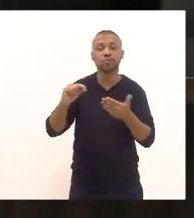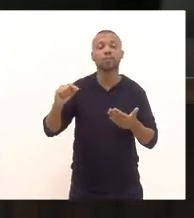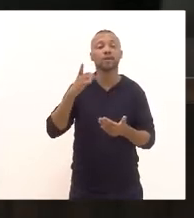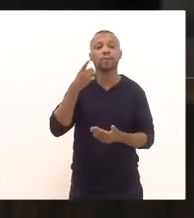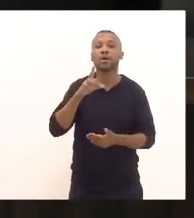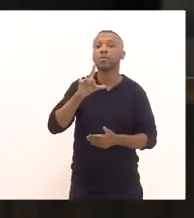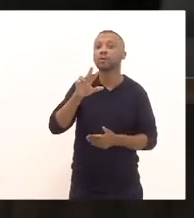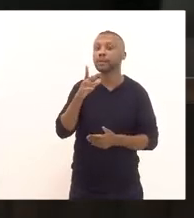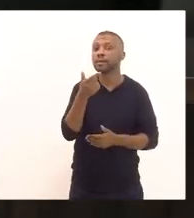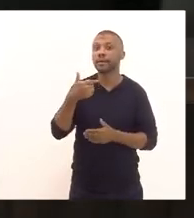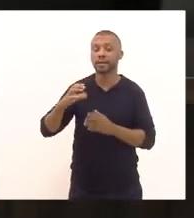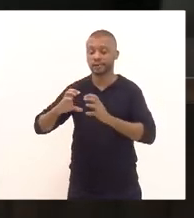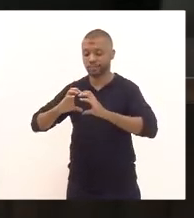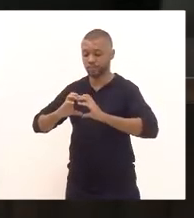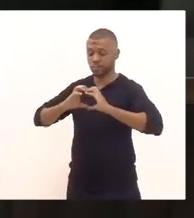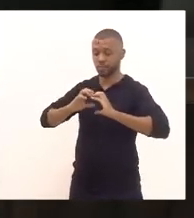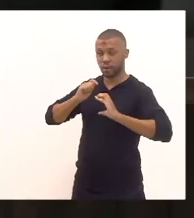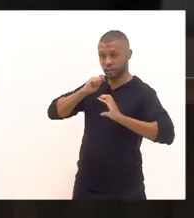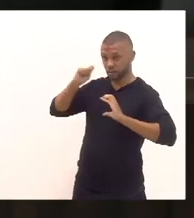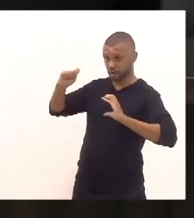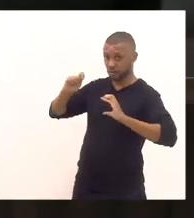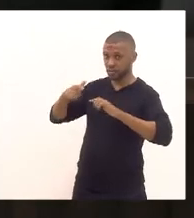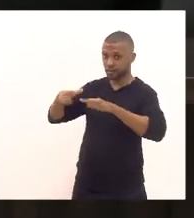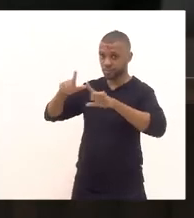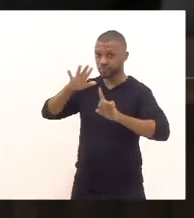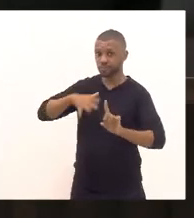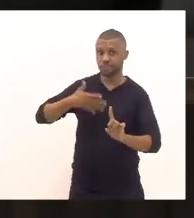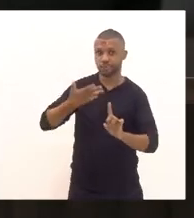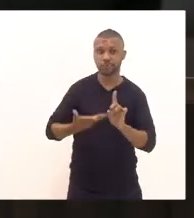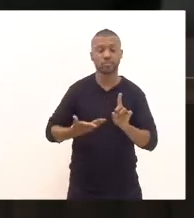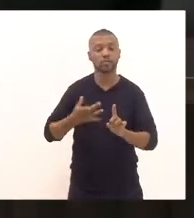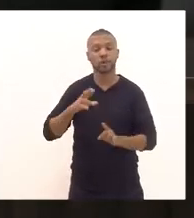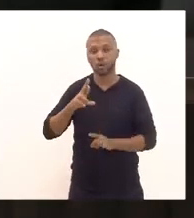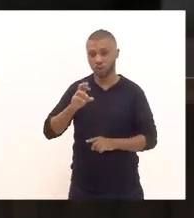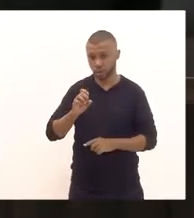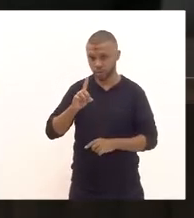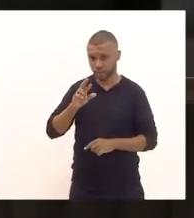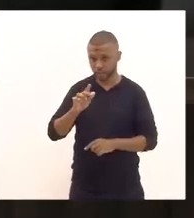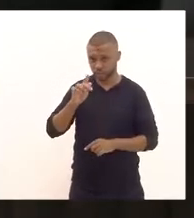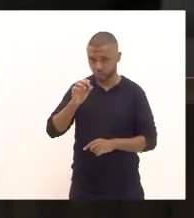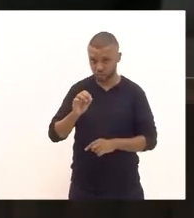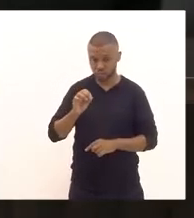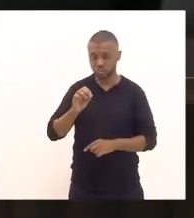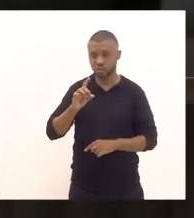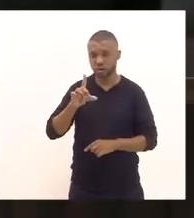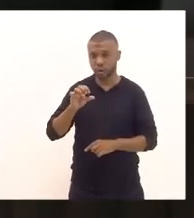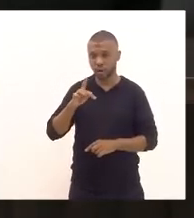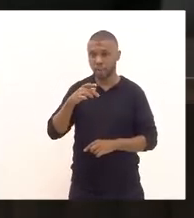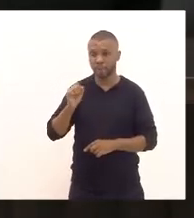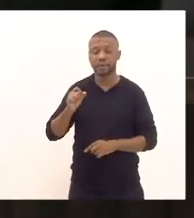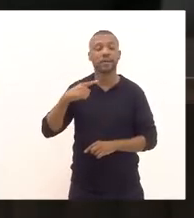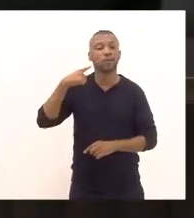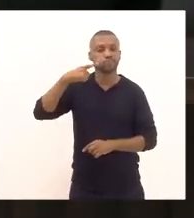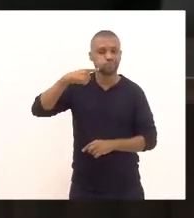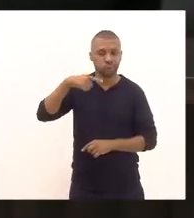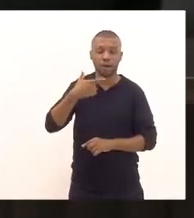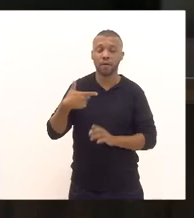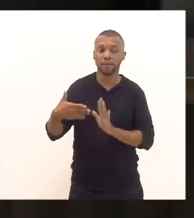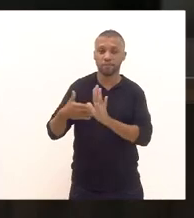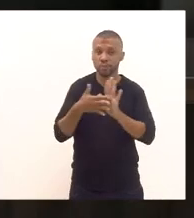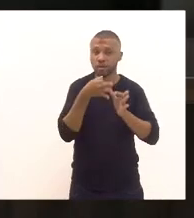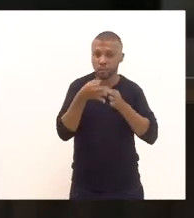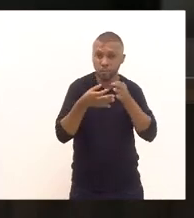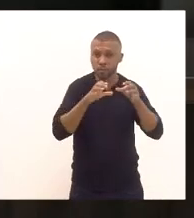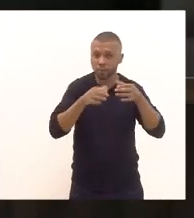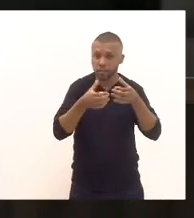Lucinha que concede medalha Tiradentes e respectivo diploma ao Doutor Rodrigo Lopes Plaza advogado para está comissão de normas internas e proposições externas